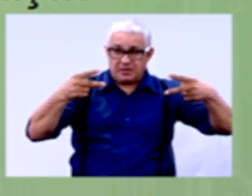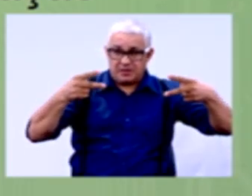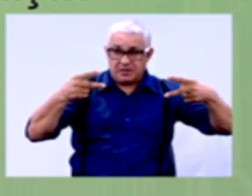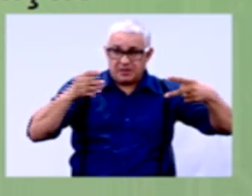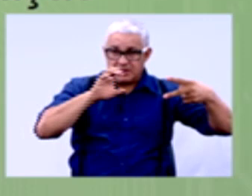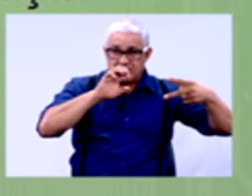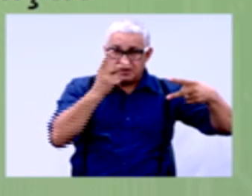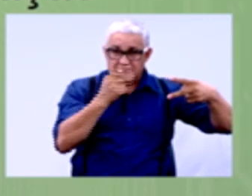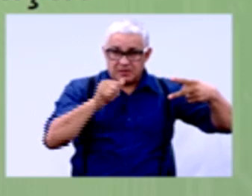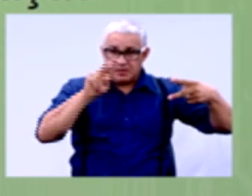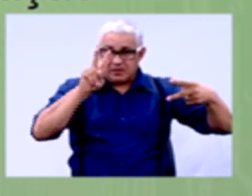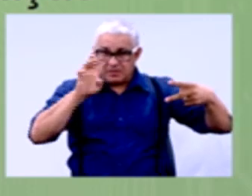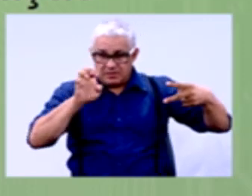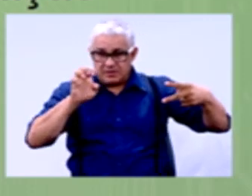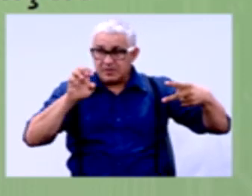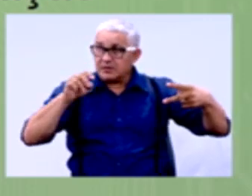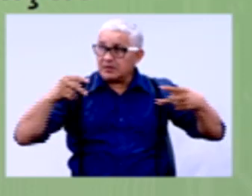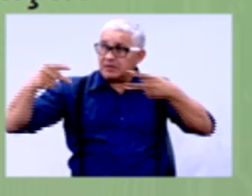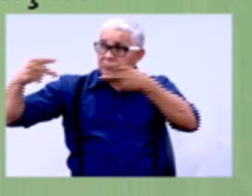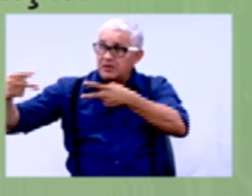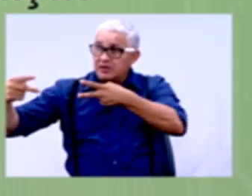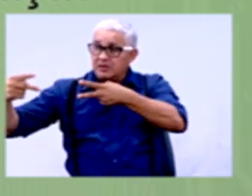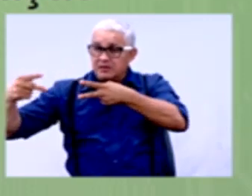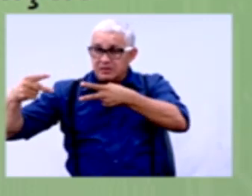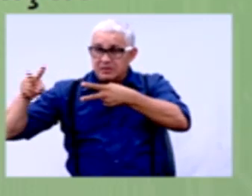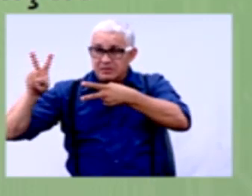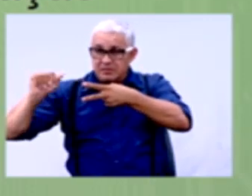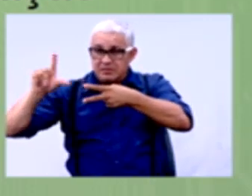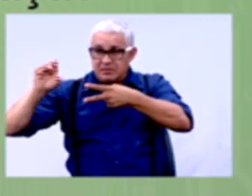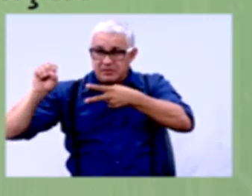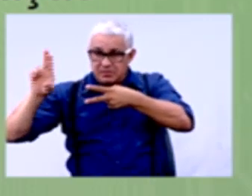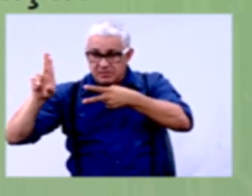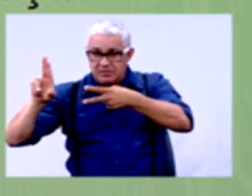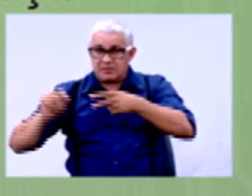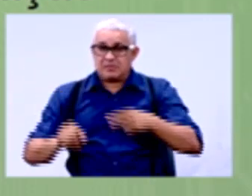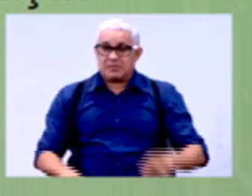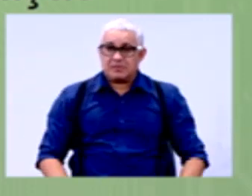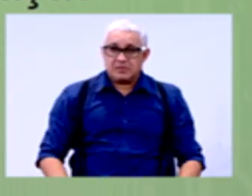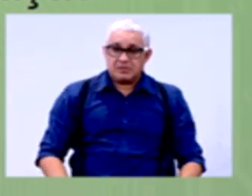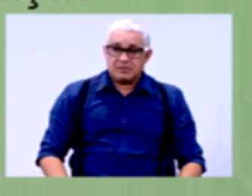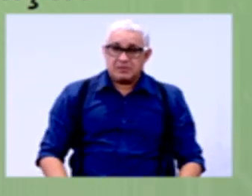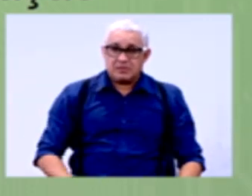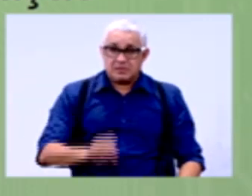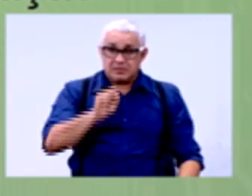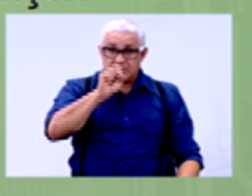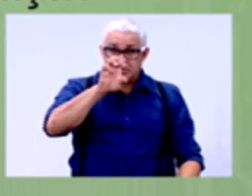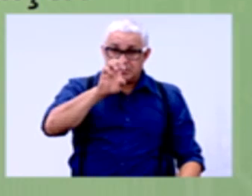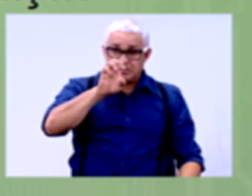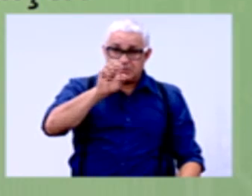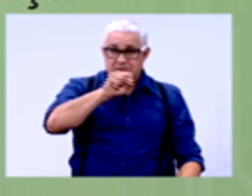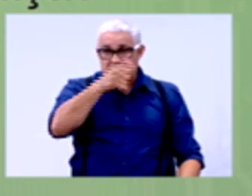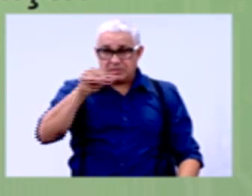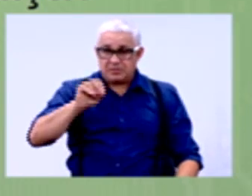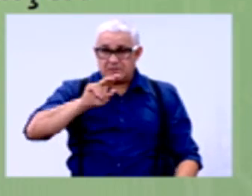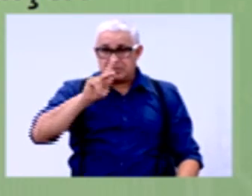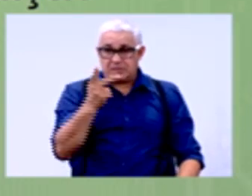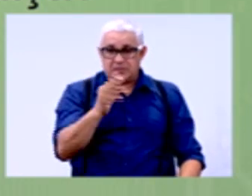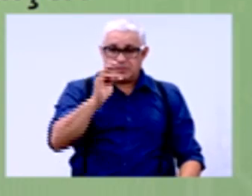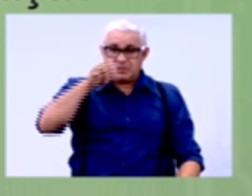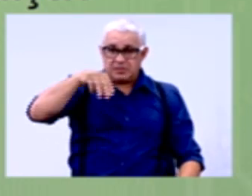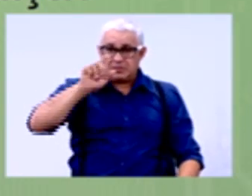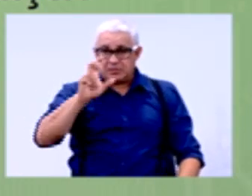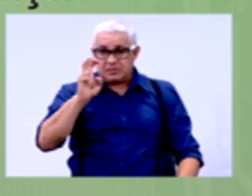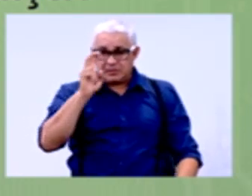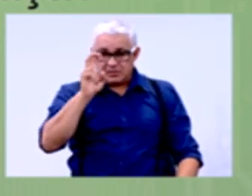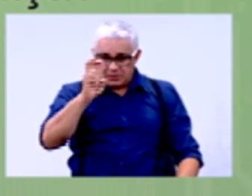era o meu identificador chave e o valor daquela chave. A questão da sessão no HTML5 ela funciona dessa mesma